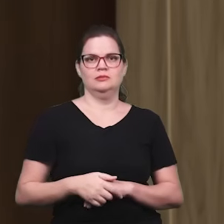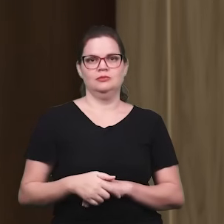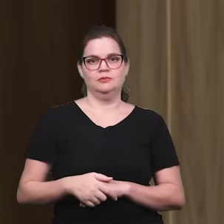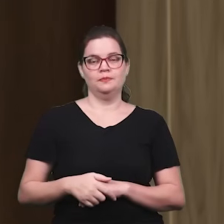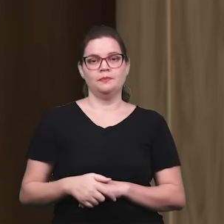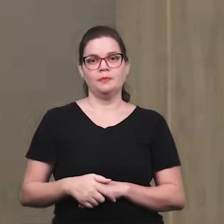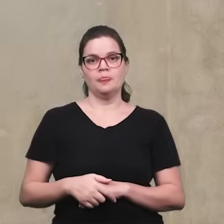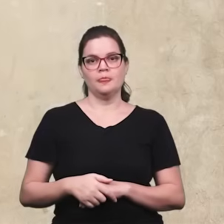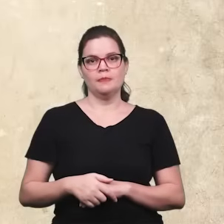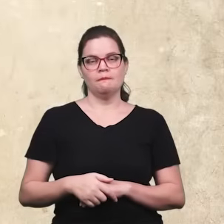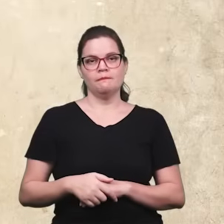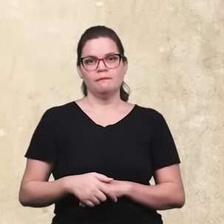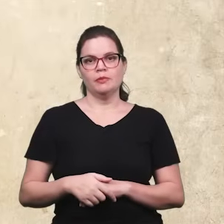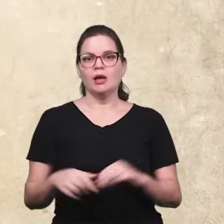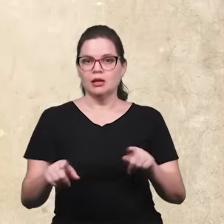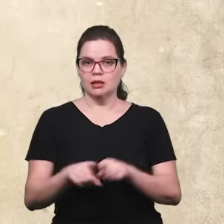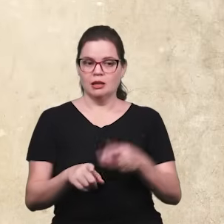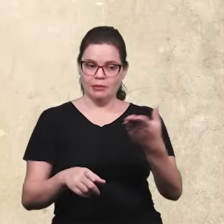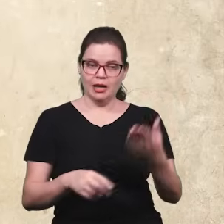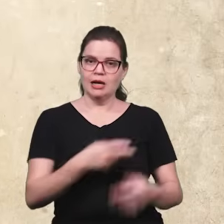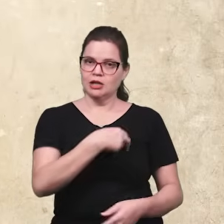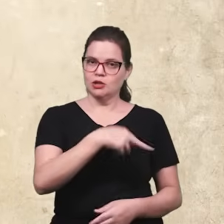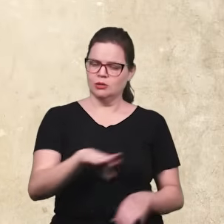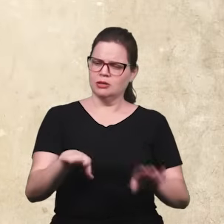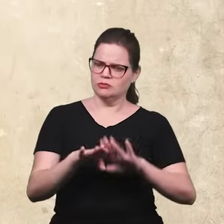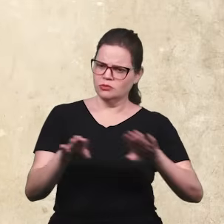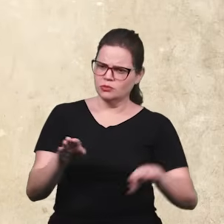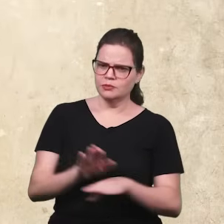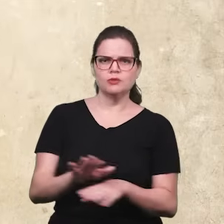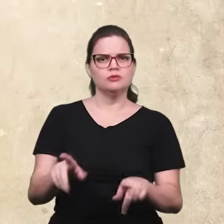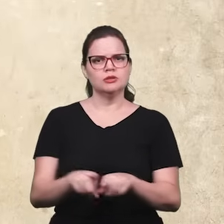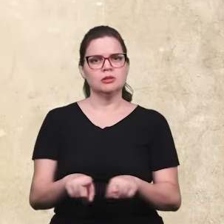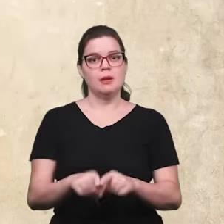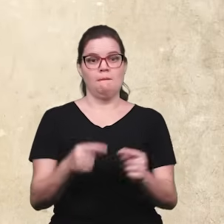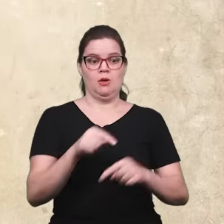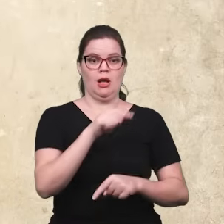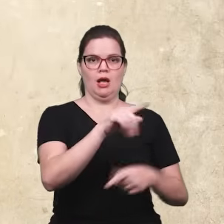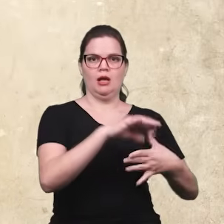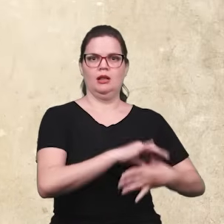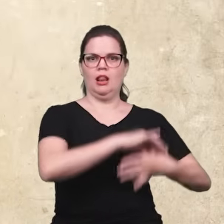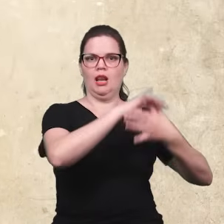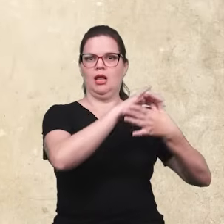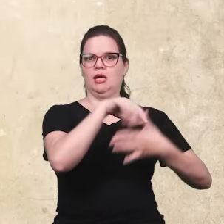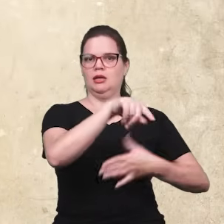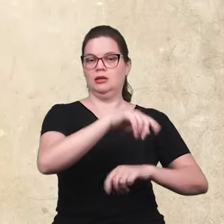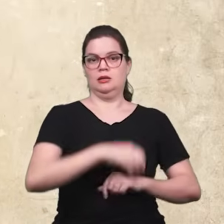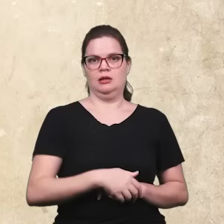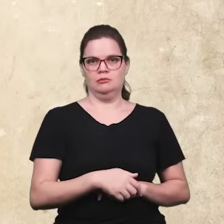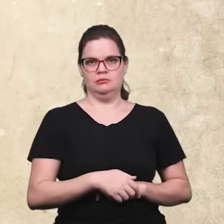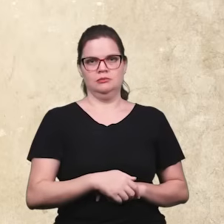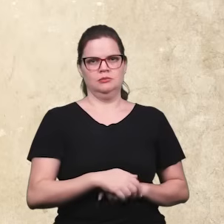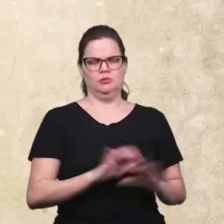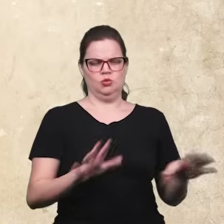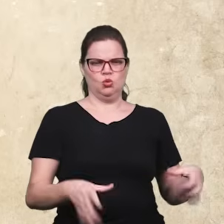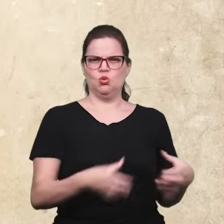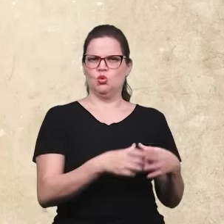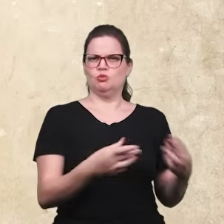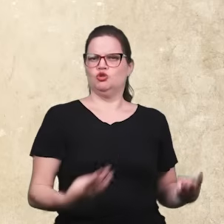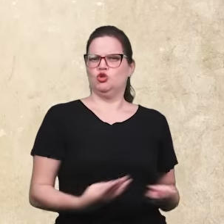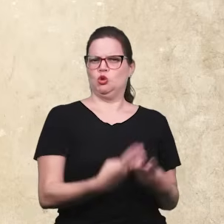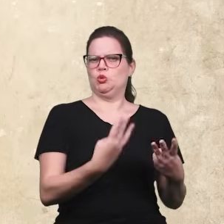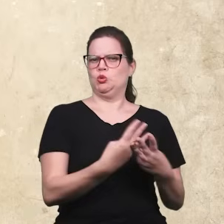do Sinédrio, né, e agora falar com um homem galileu, né,